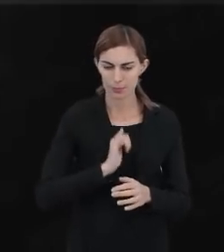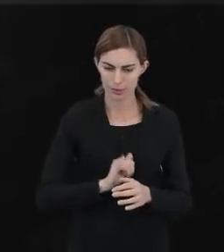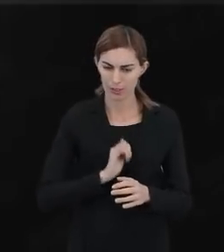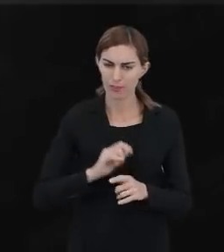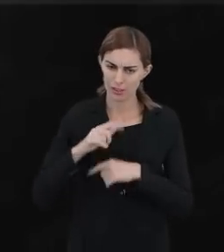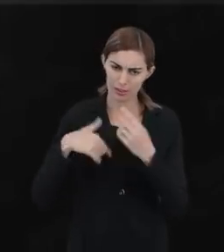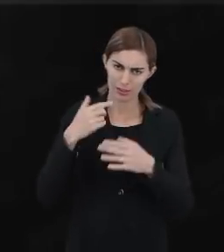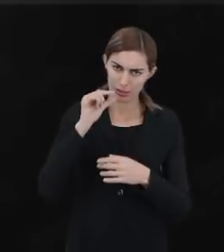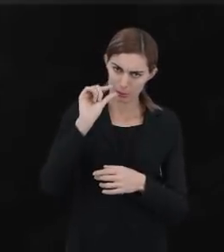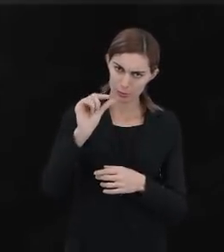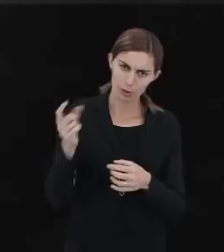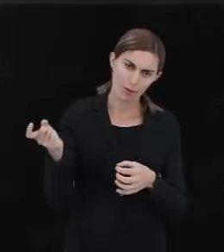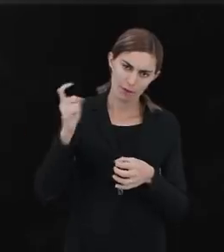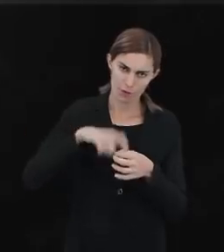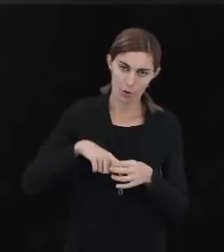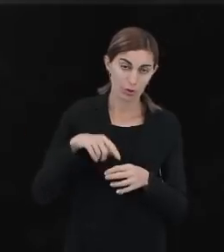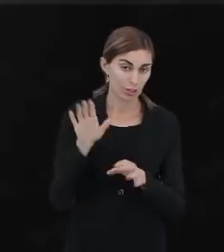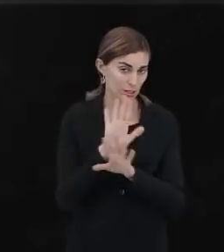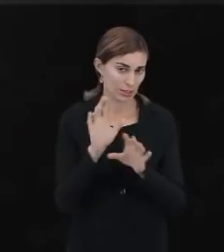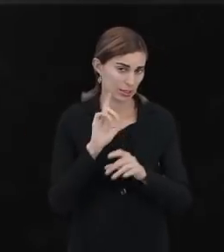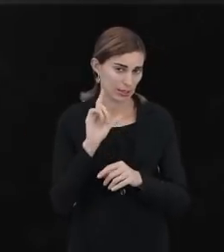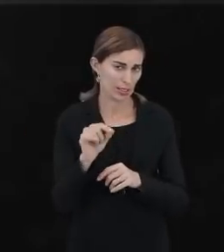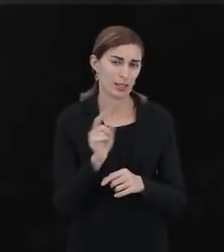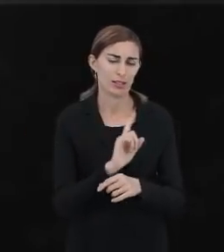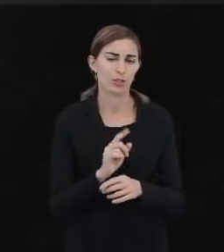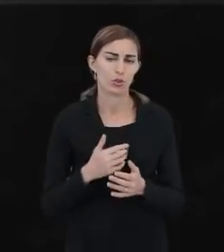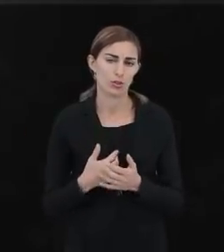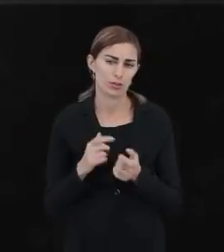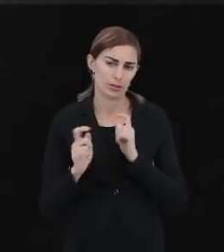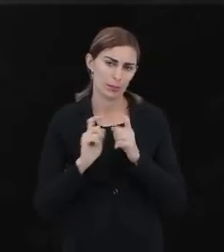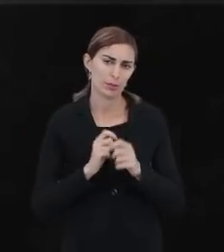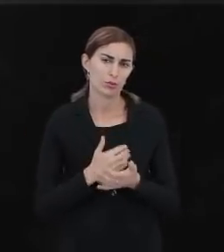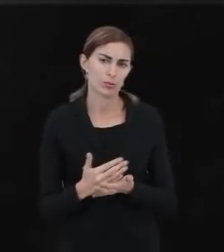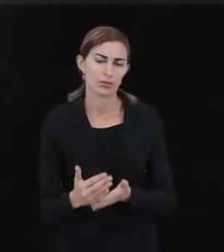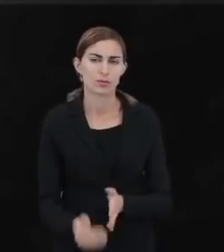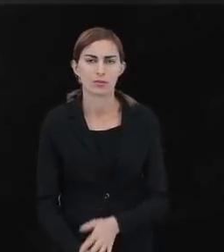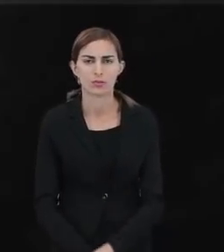a pouquinho a gente está de volta não sai daí porque o debate está só começando